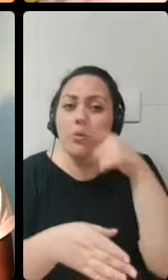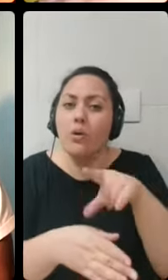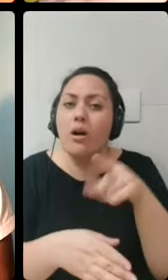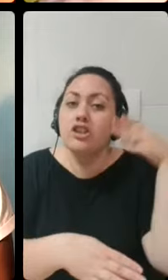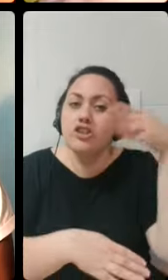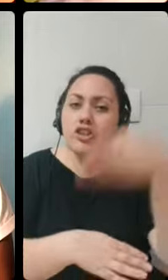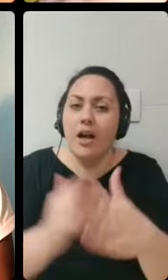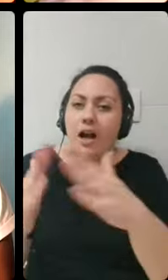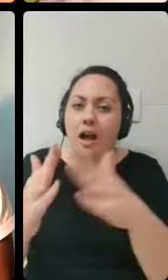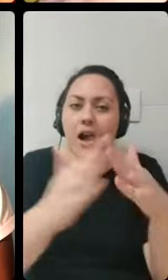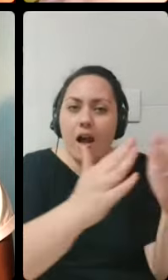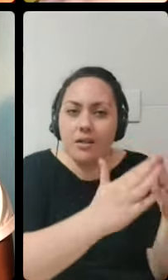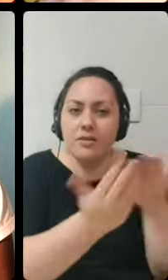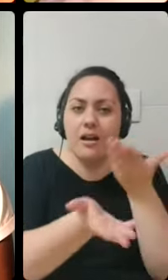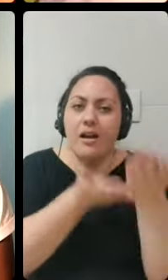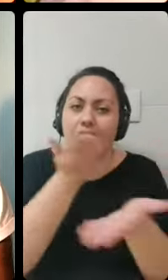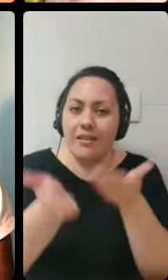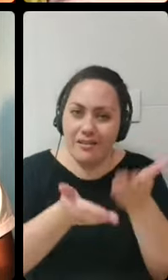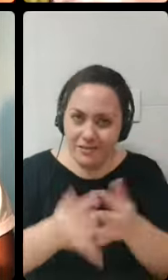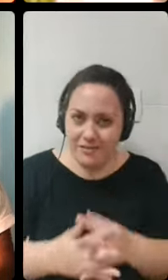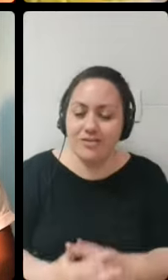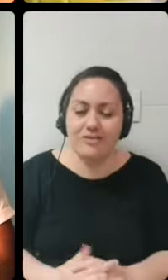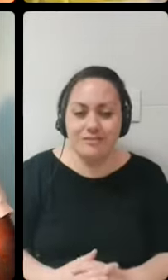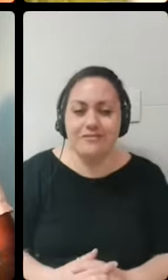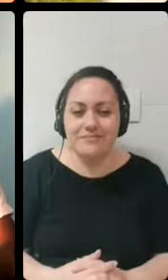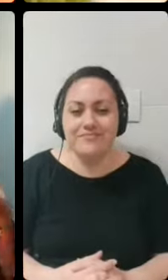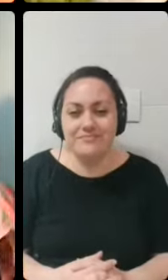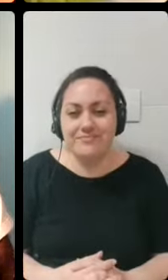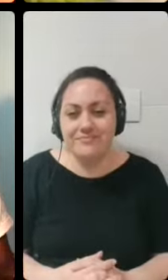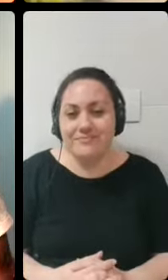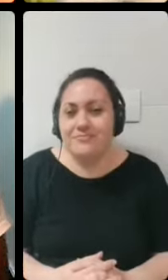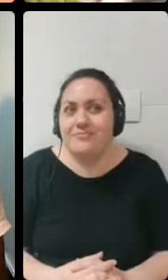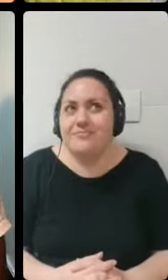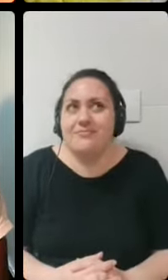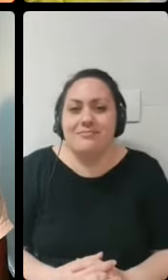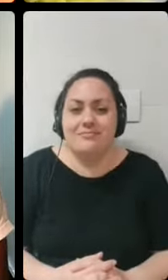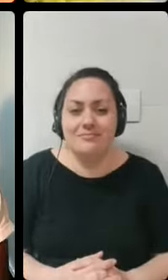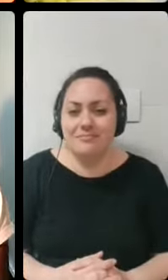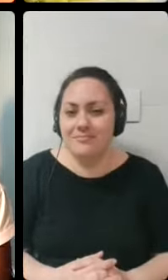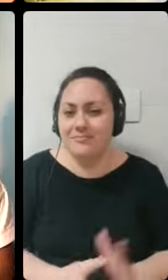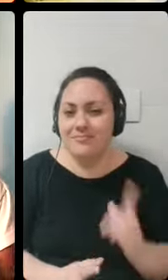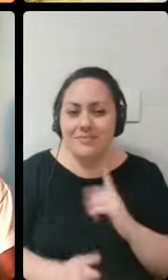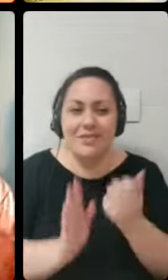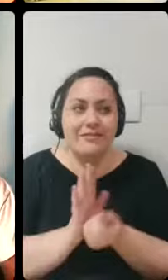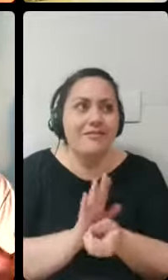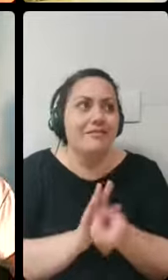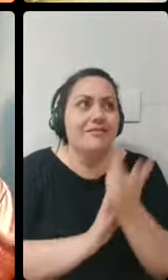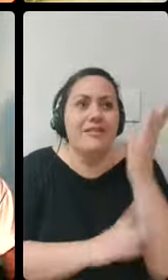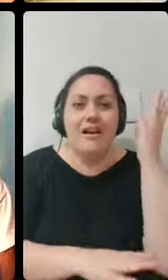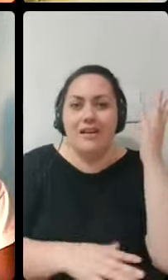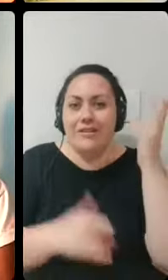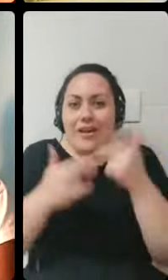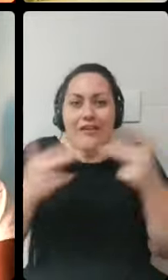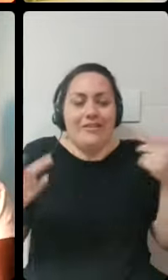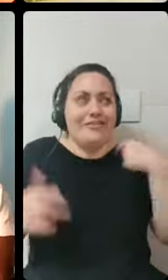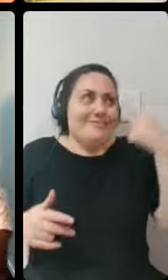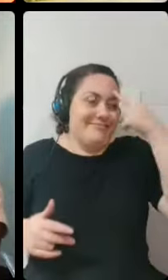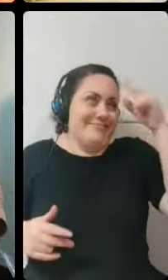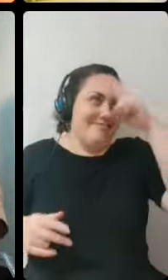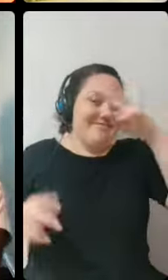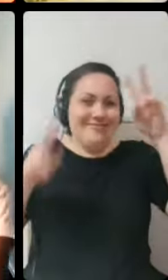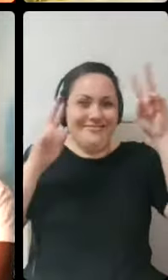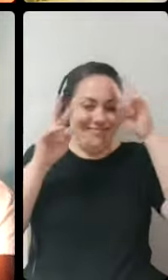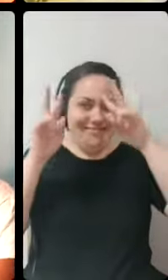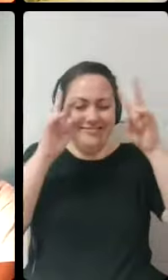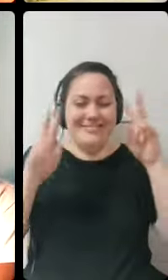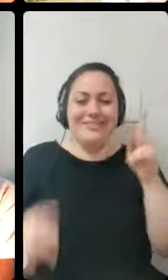pessoas, né? Então, nossa, aconteceu tanta coisa assim. Agora já fica vindo, né, na cabeça. A Bruna e Cláudia tá, parece